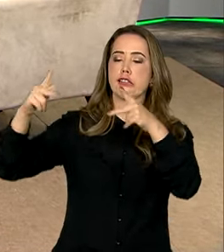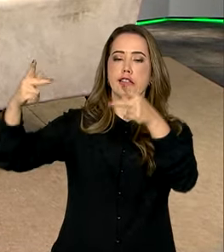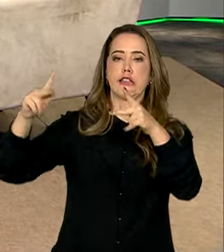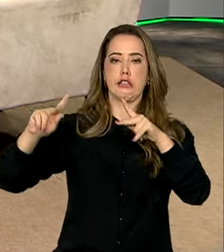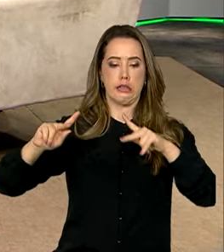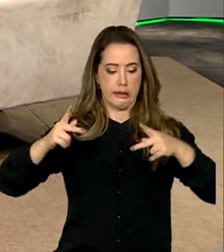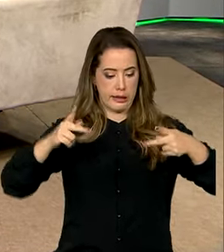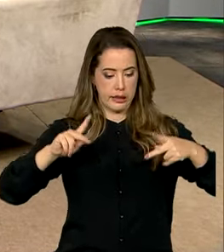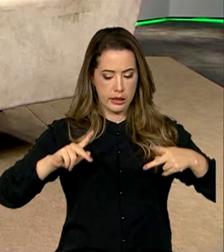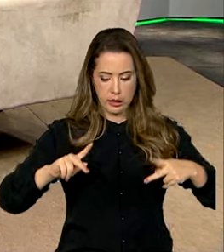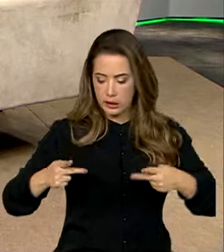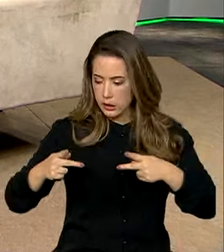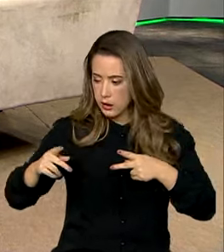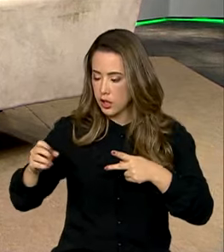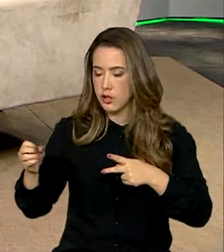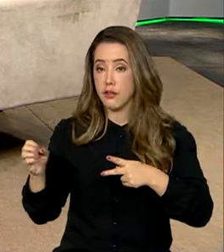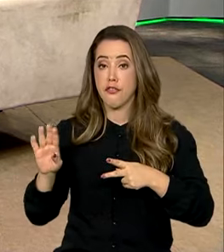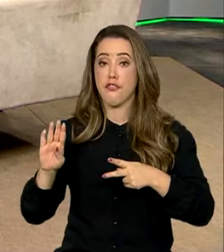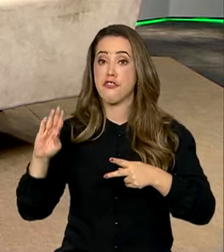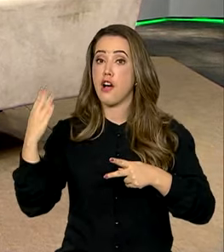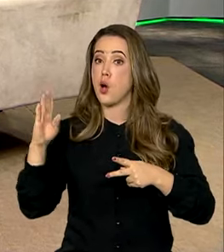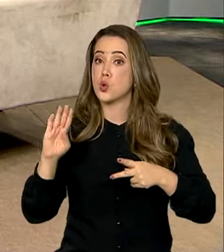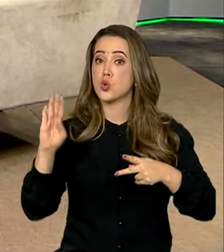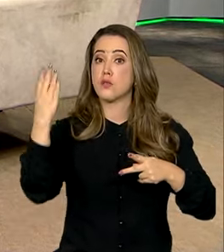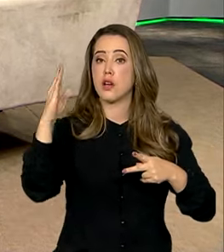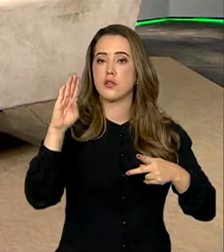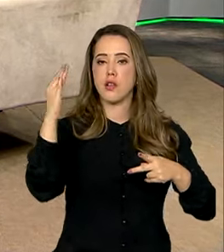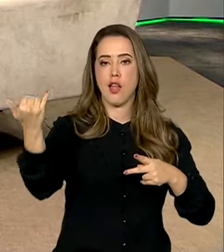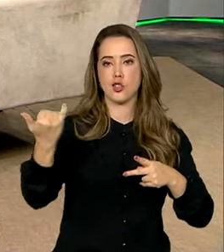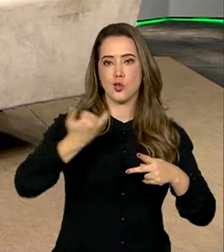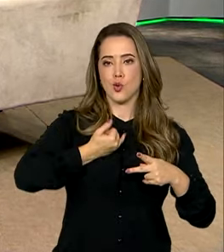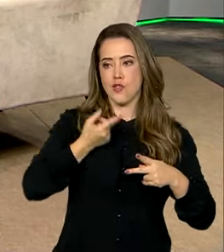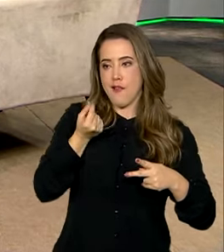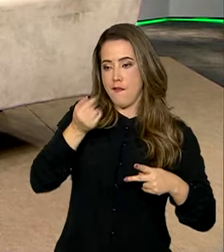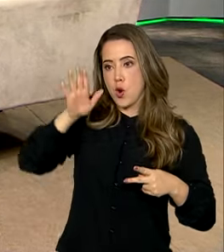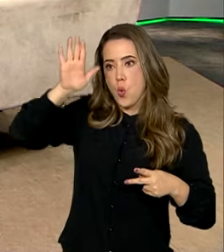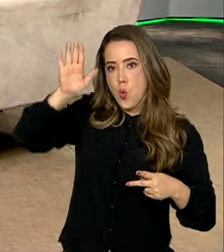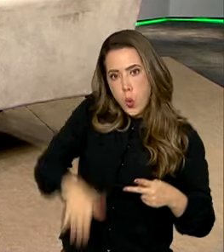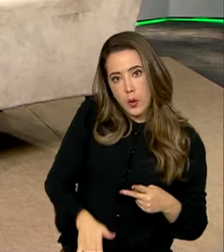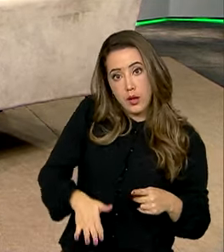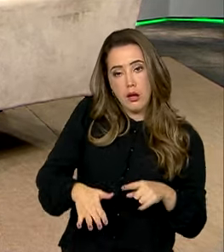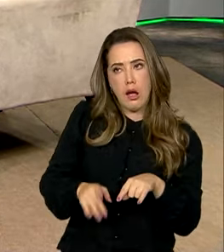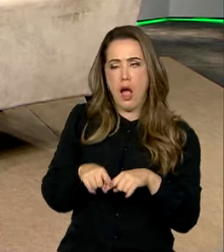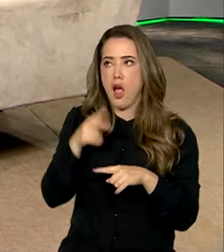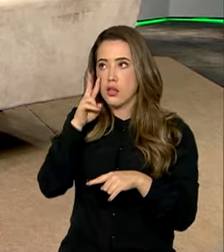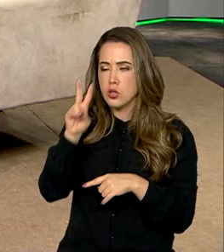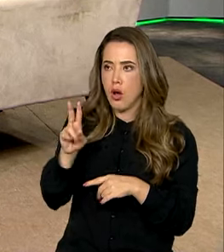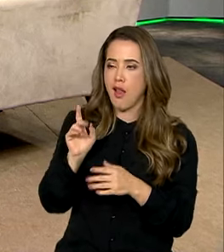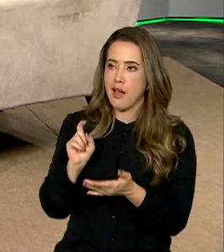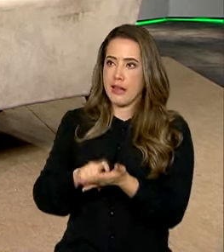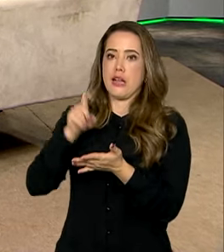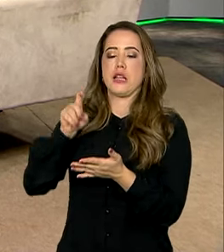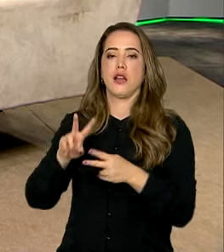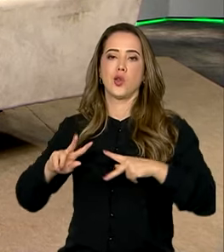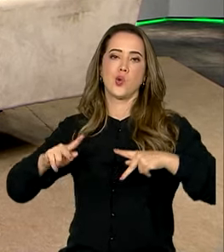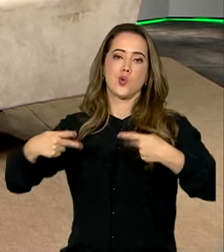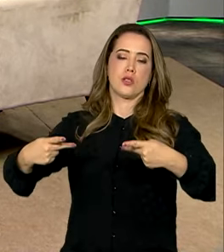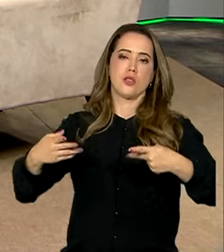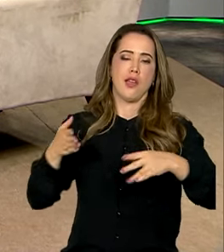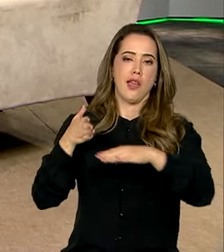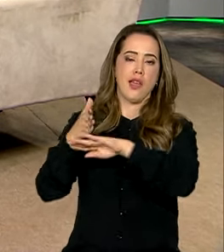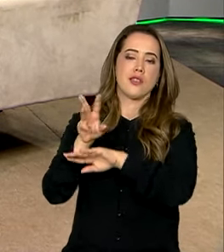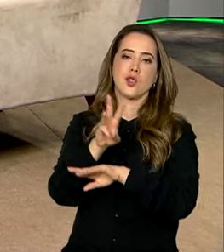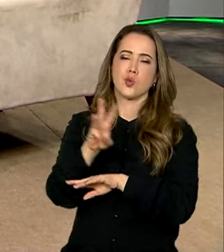sites falsos, né? Então, vem um anúncio com aquela oferta, a pessoa clica naquele anúncio e é direcionado a um